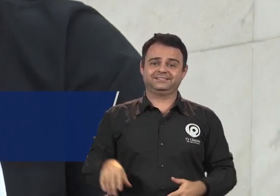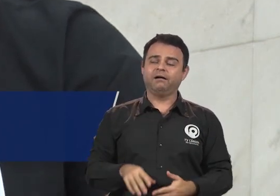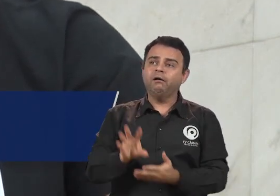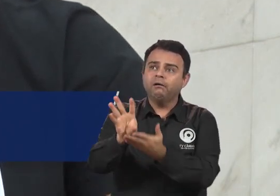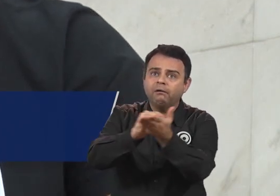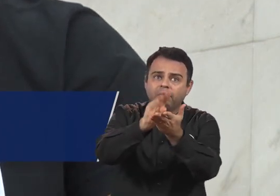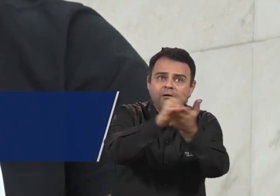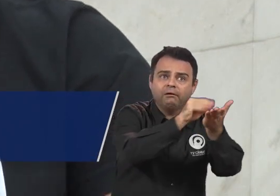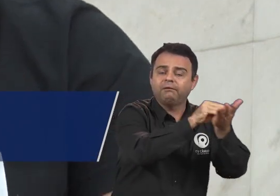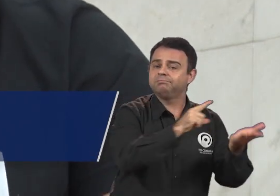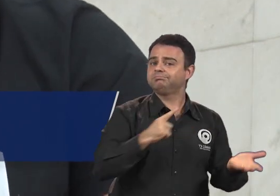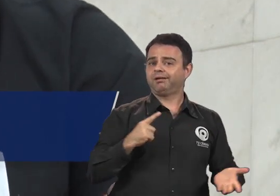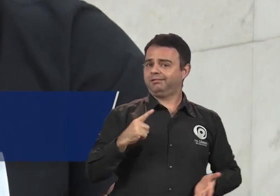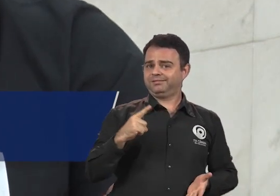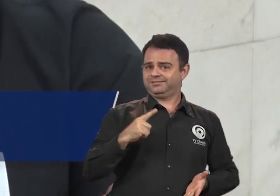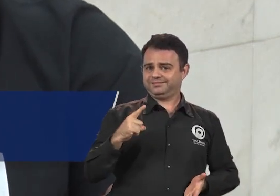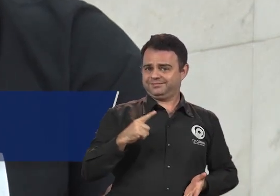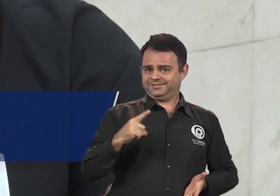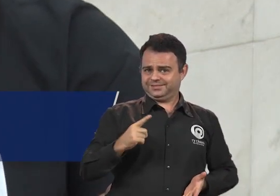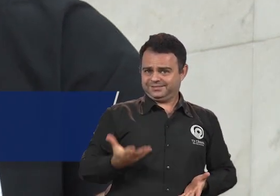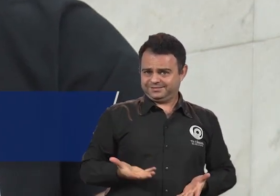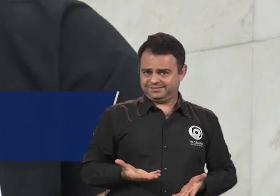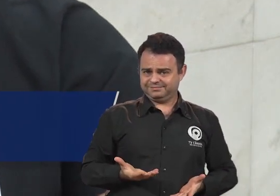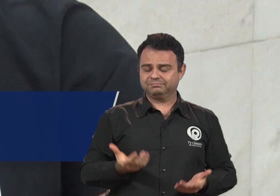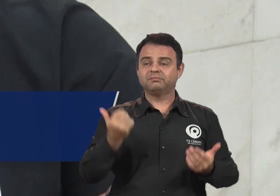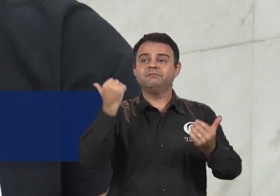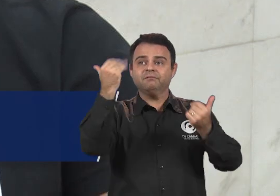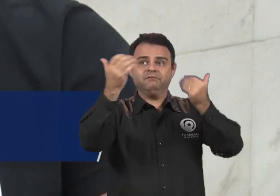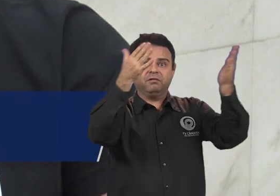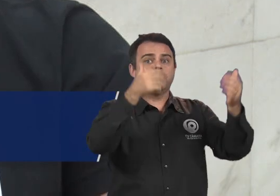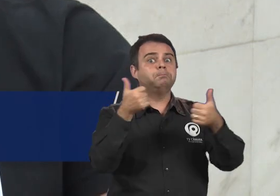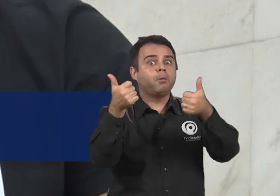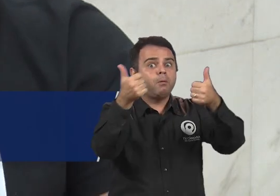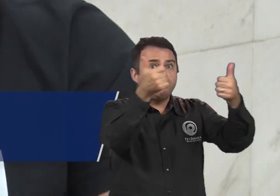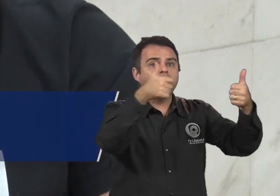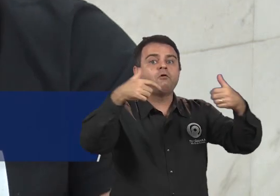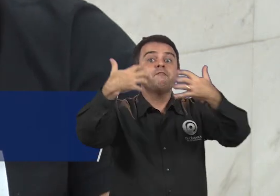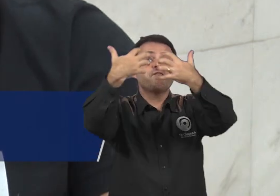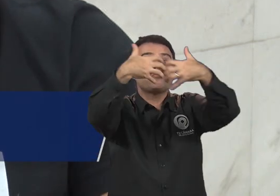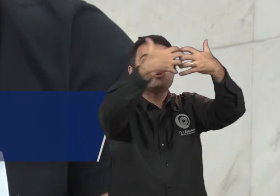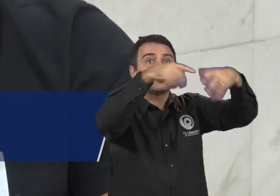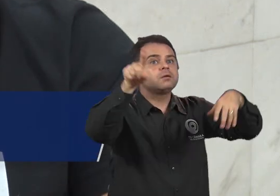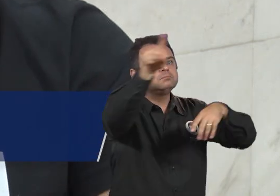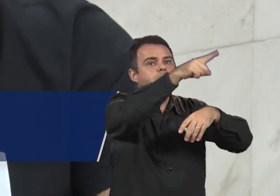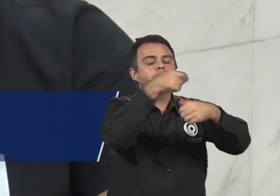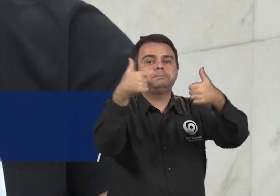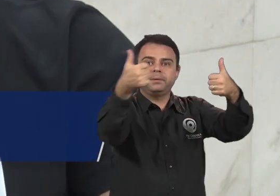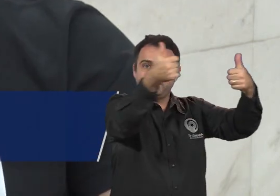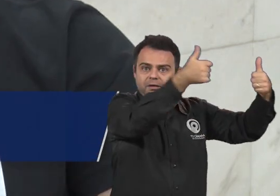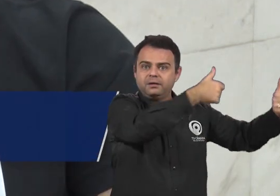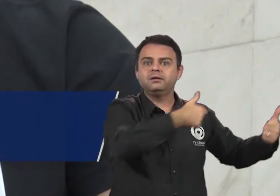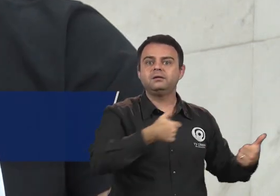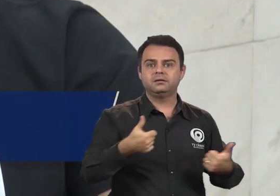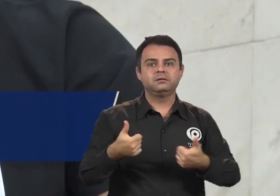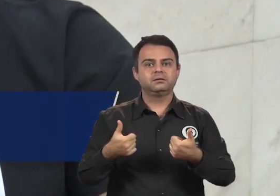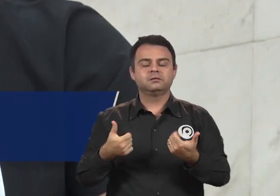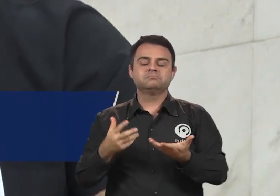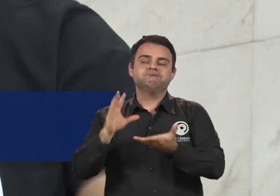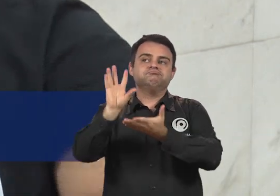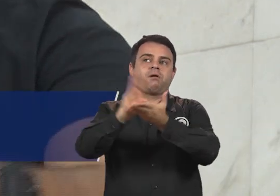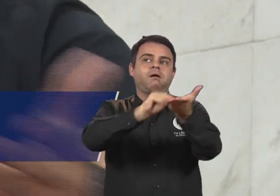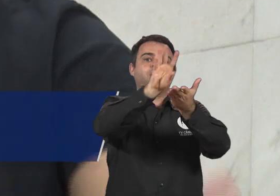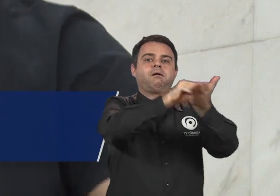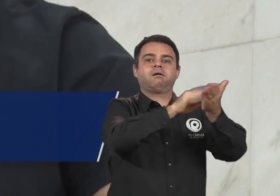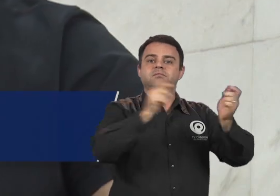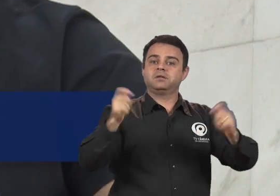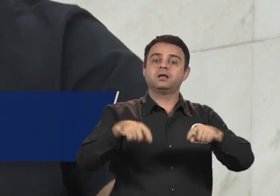aspas, tudo se copia. Então, tem muita coisa funcionando fora daqui. Tem muita coisa funcionando em outras cidades, tem muita coisa funcionando em